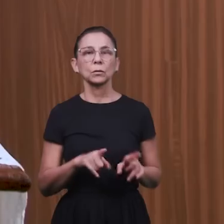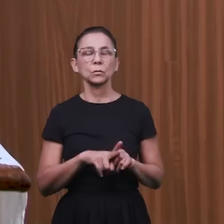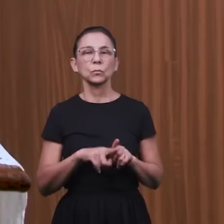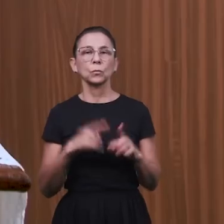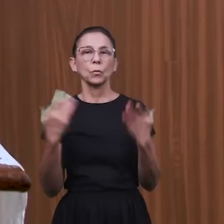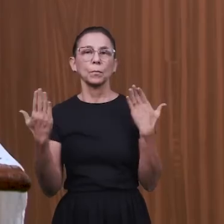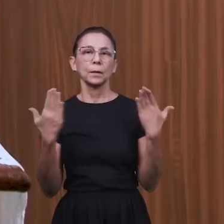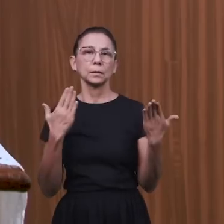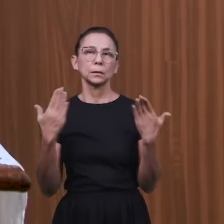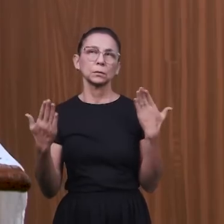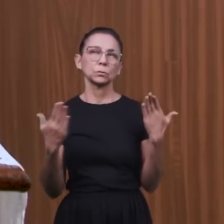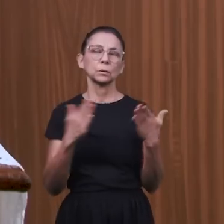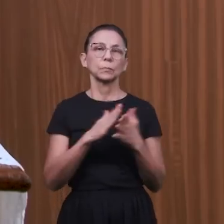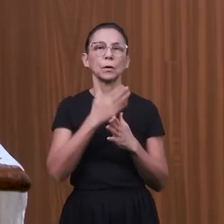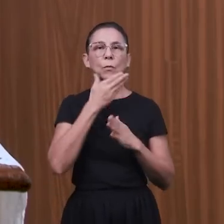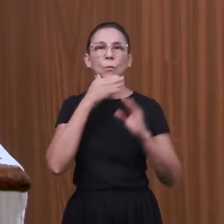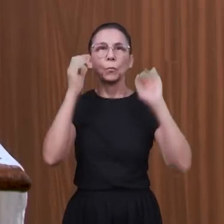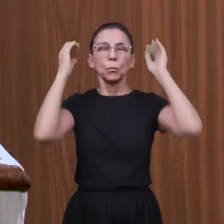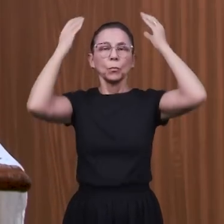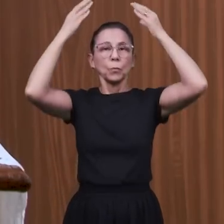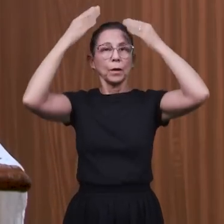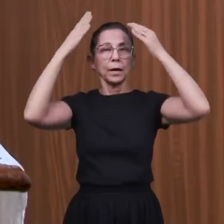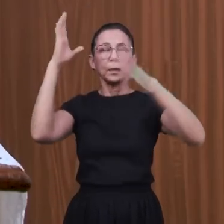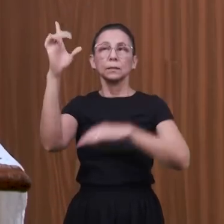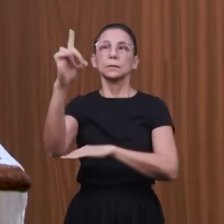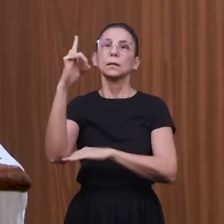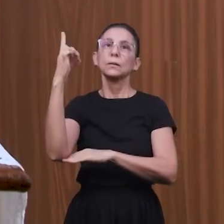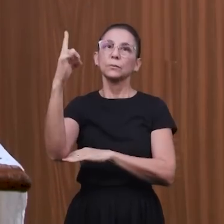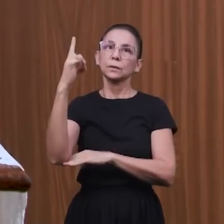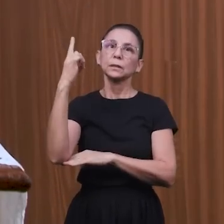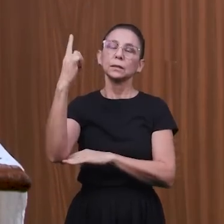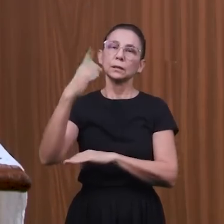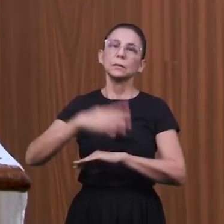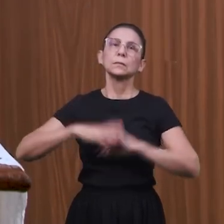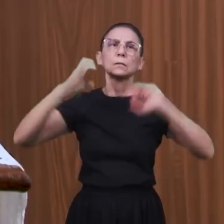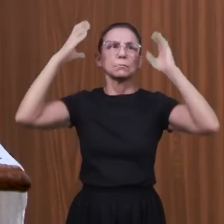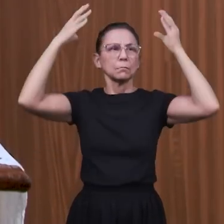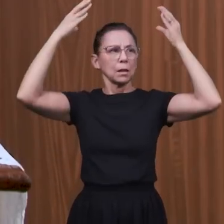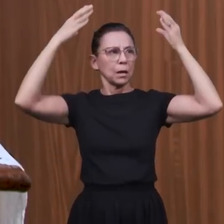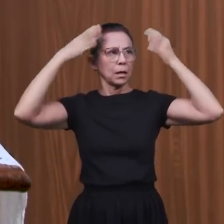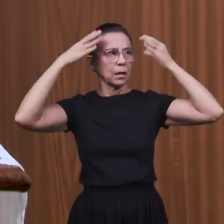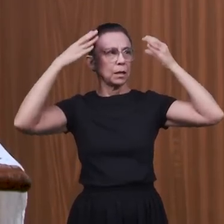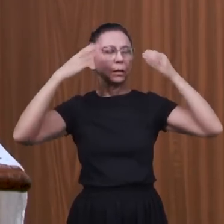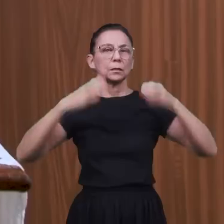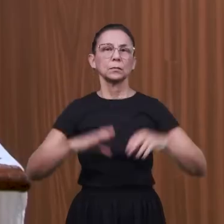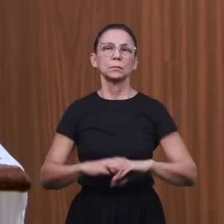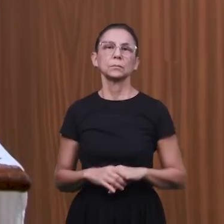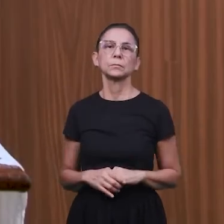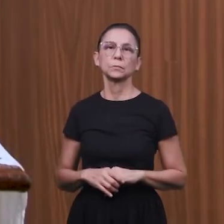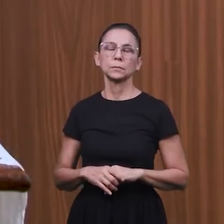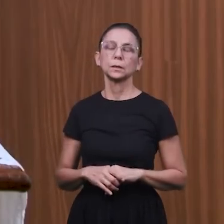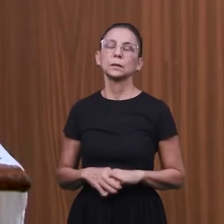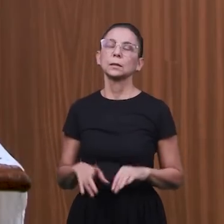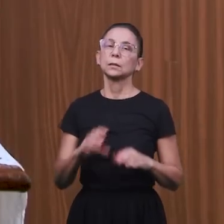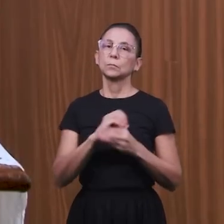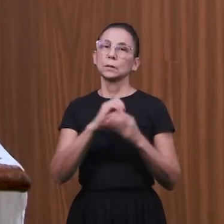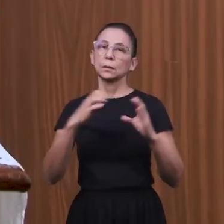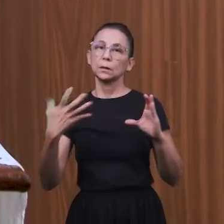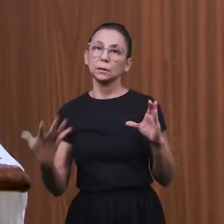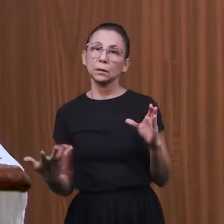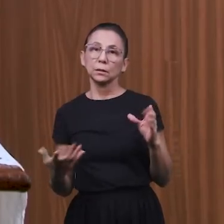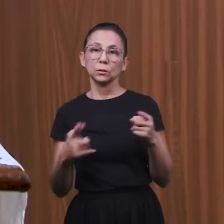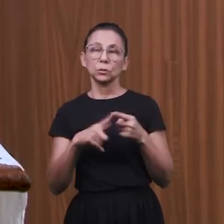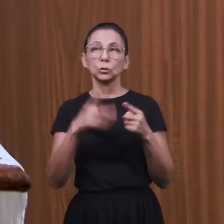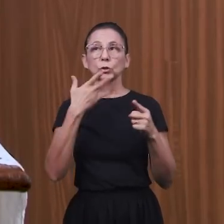tipologia como rei, podemos lembrar de Davi. Davi era rei, mas também tinha a sua característica